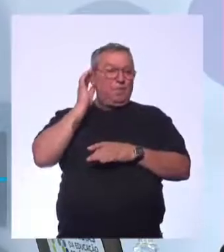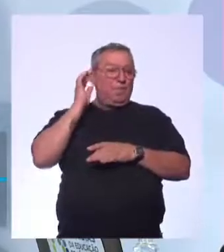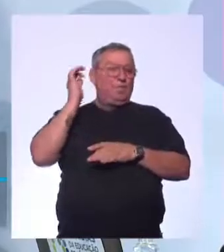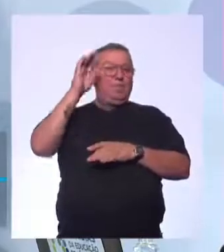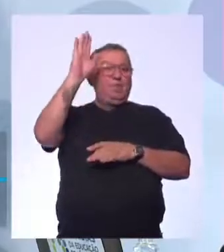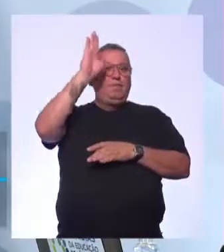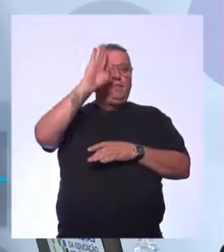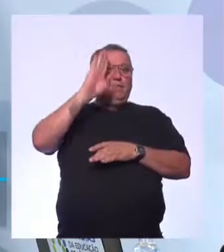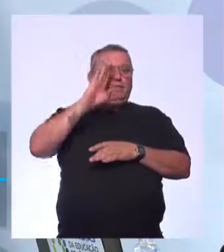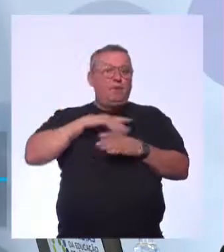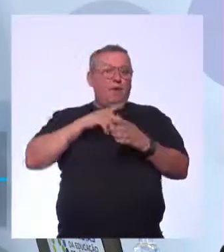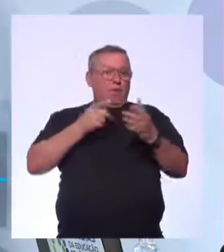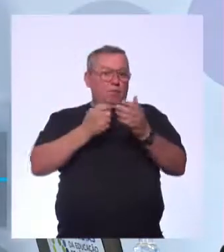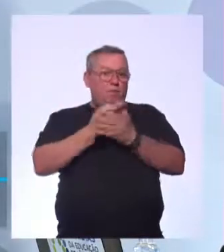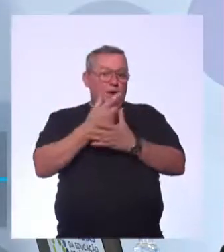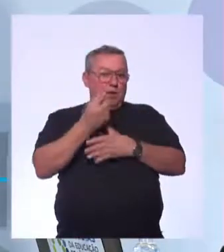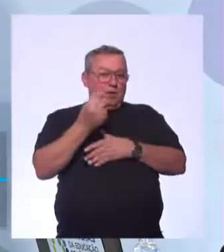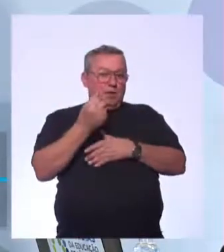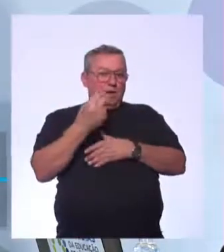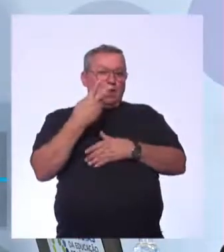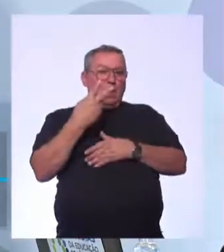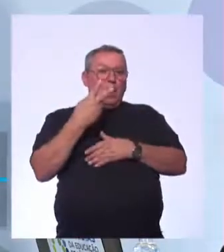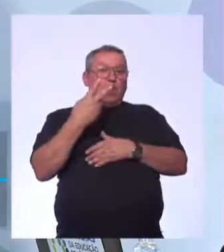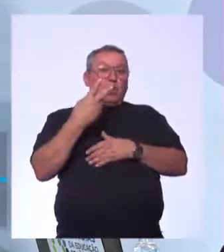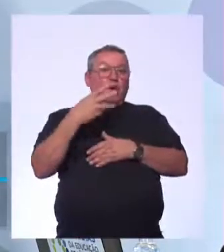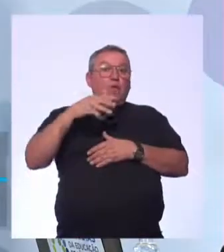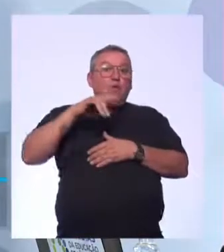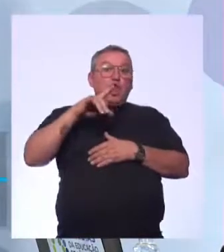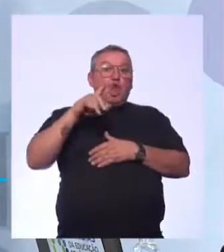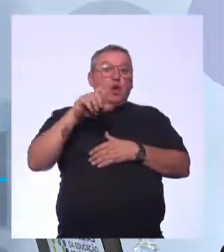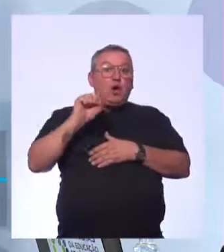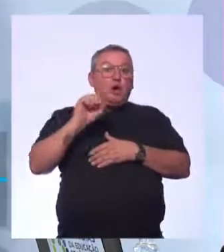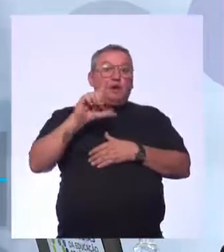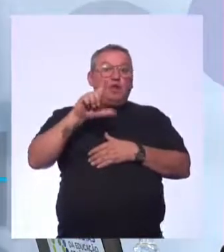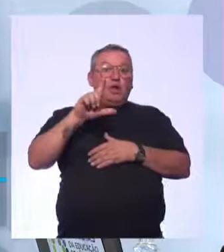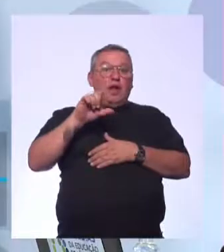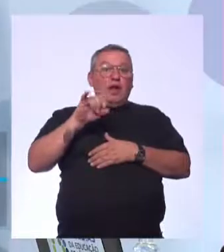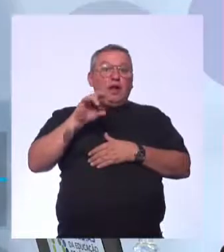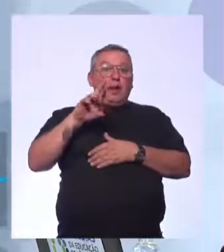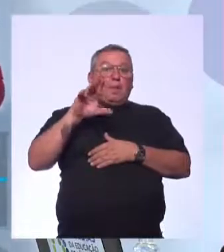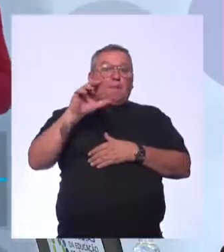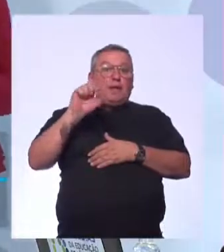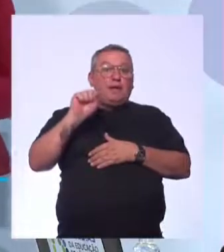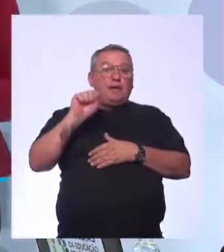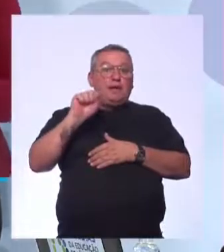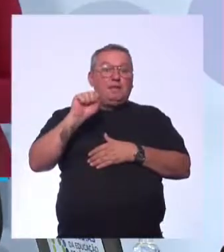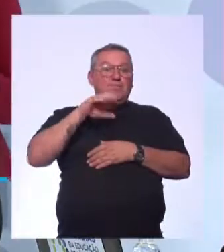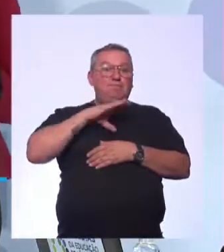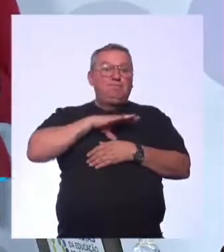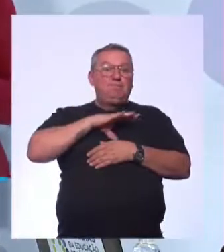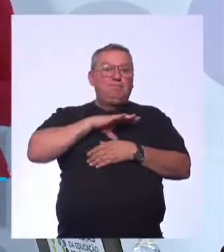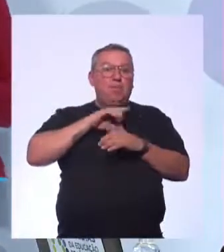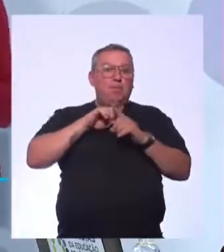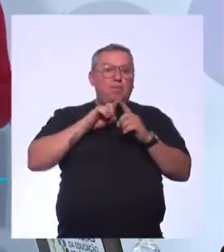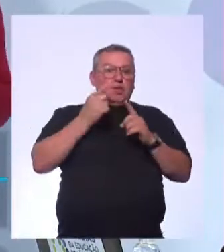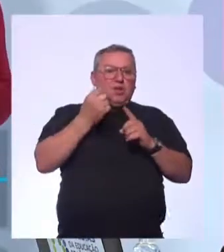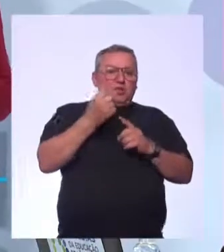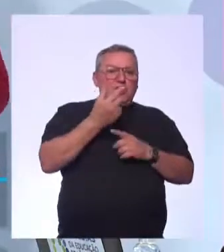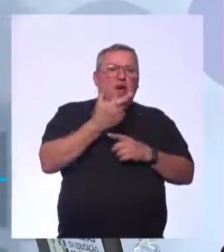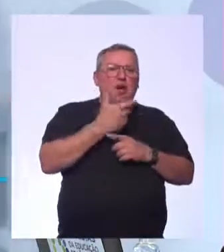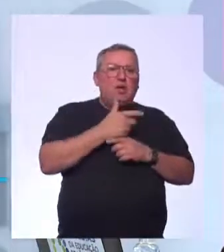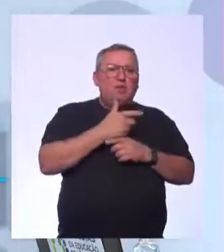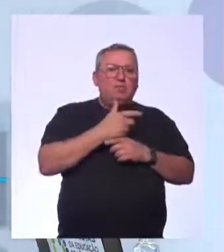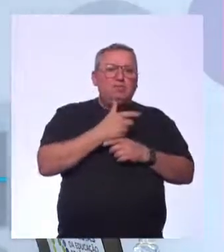ele paga uma indenização de 2 milhões de libras para Portugal. Agora, gente, de onde veio esse dinheiro?